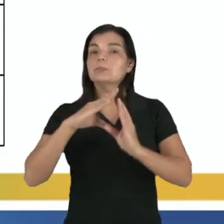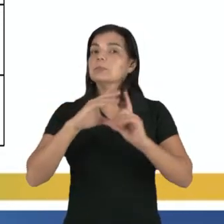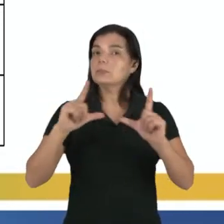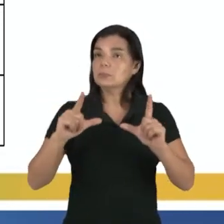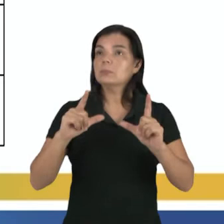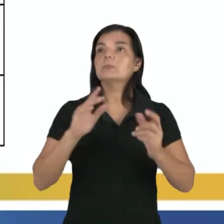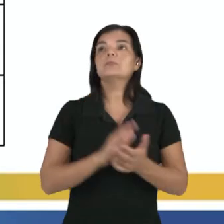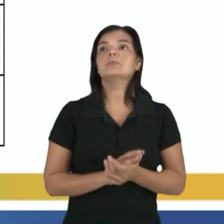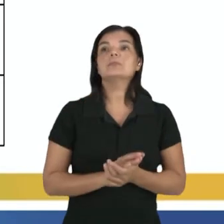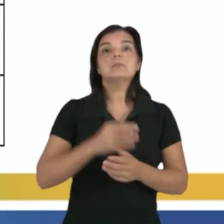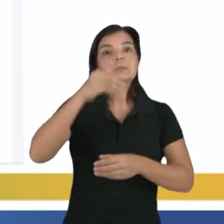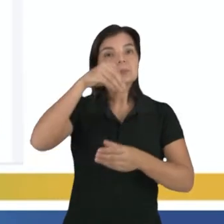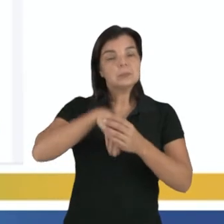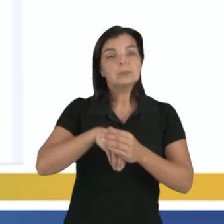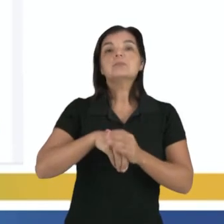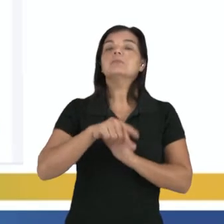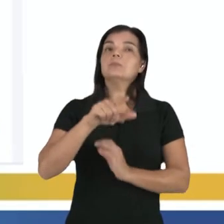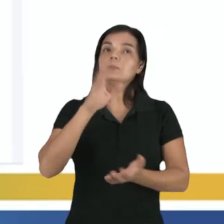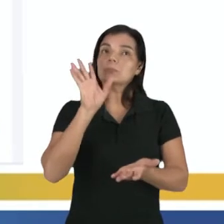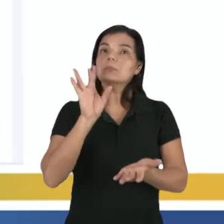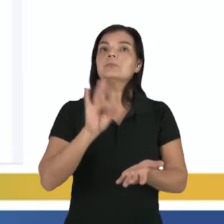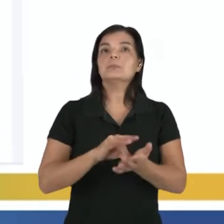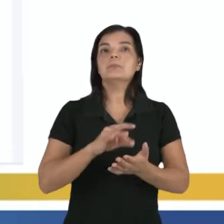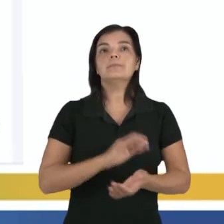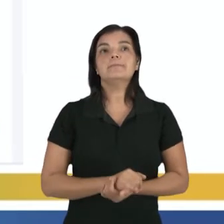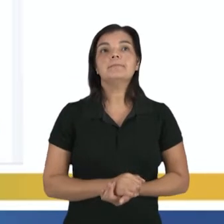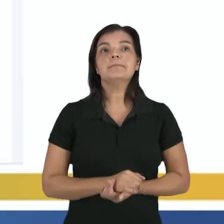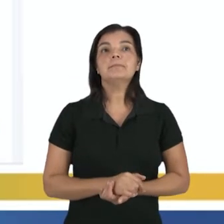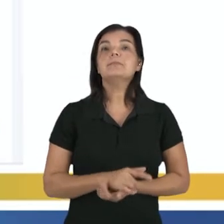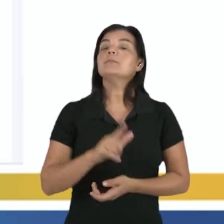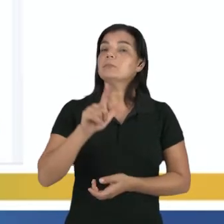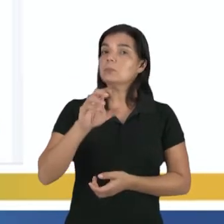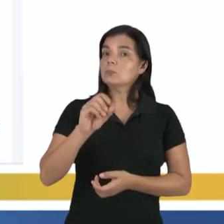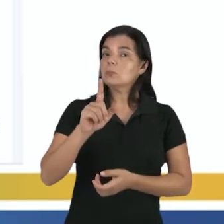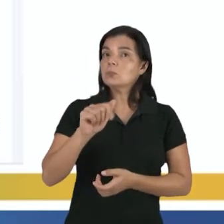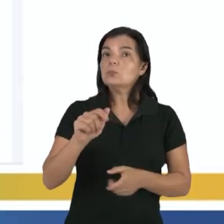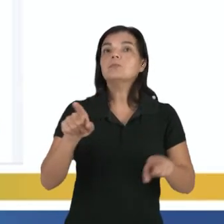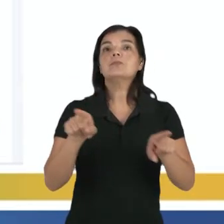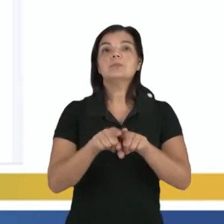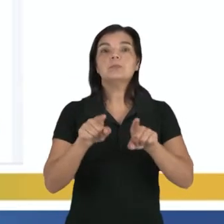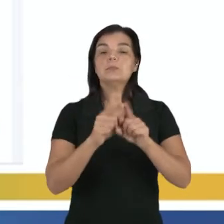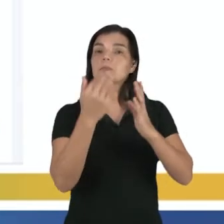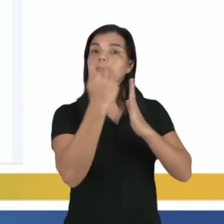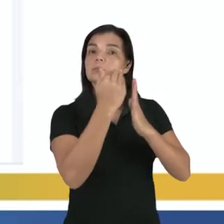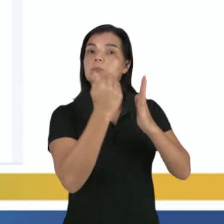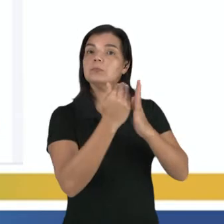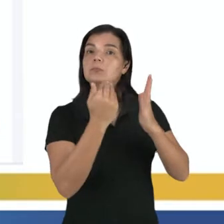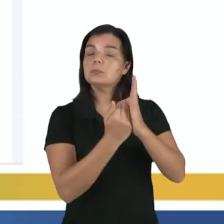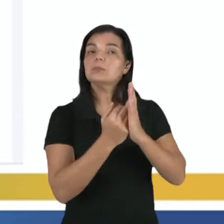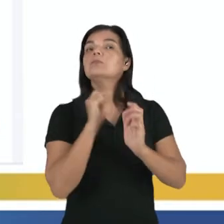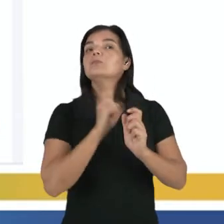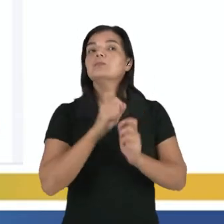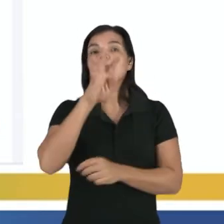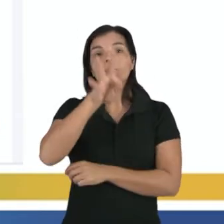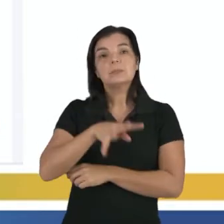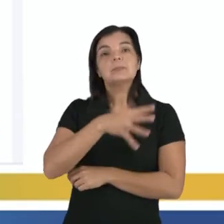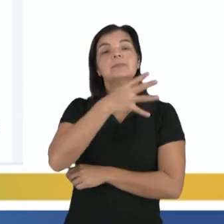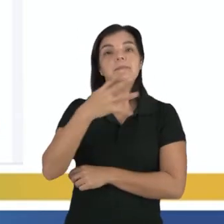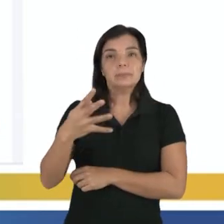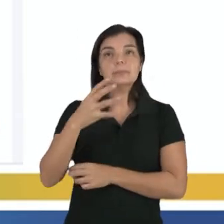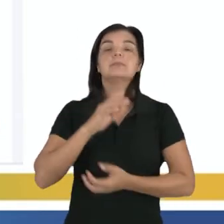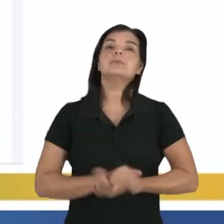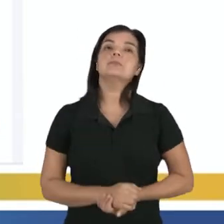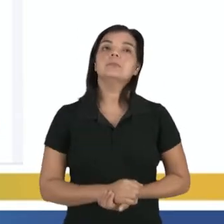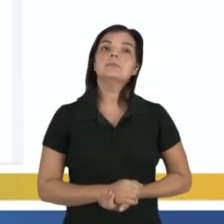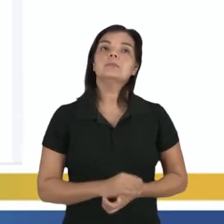que isso aí está dentro da lógica, tá bom? Então, a lógica também trabalha com lista de tabelas, pessoal. Por exemplo, aqui nós